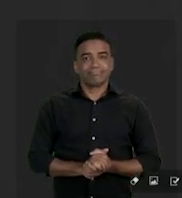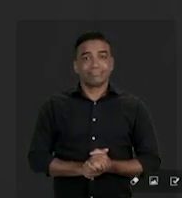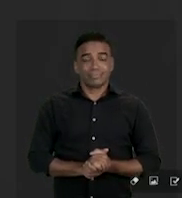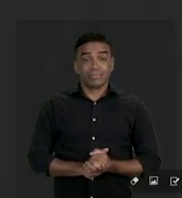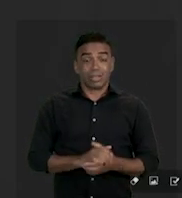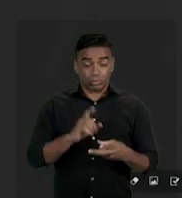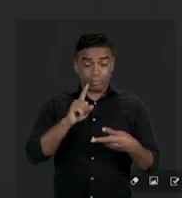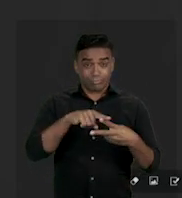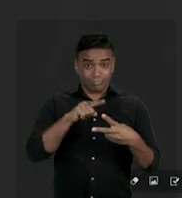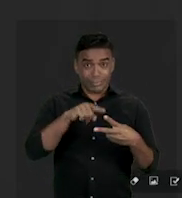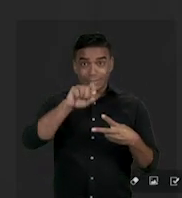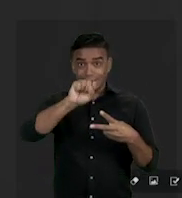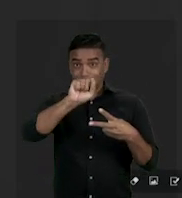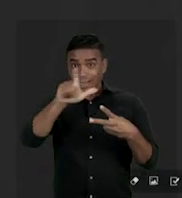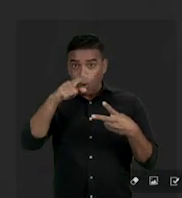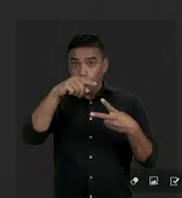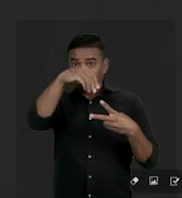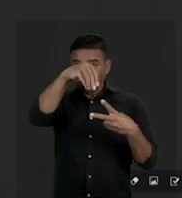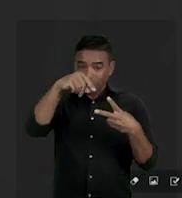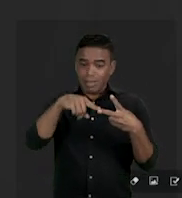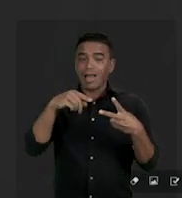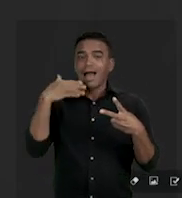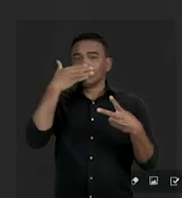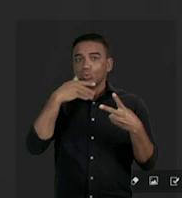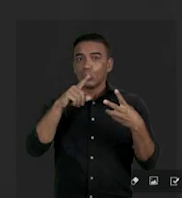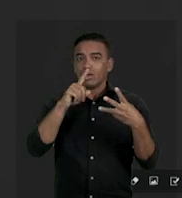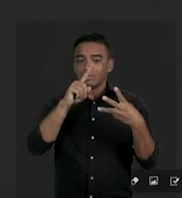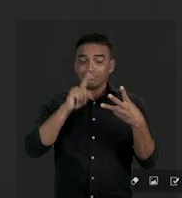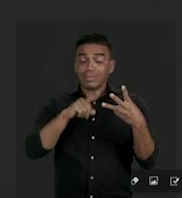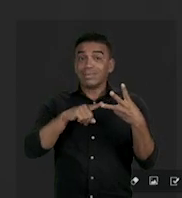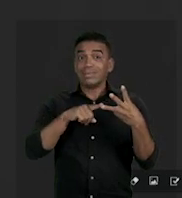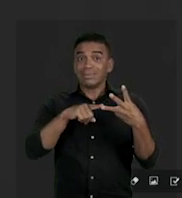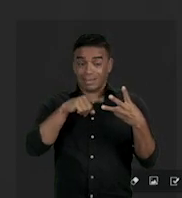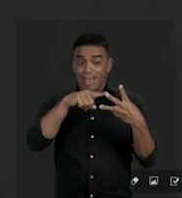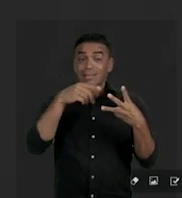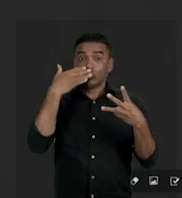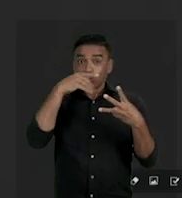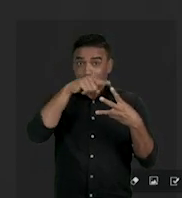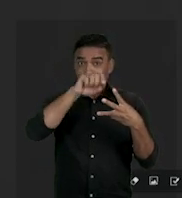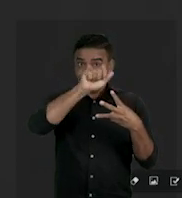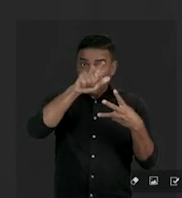e vou ter também álcool.